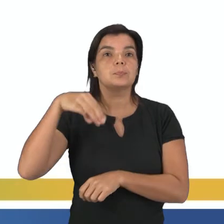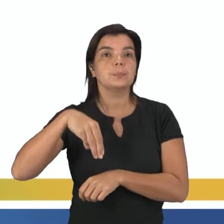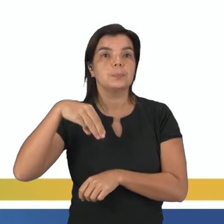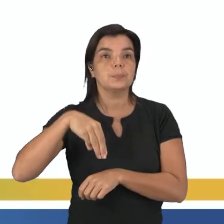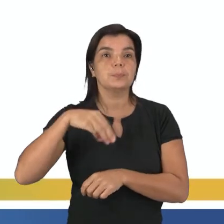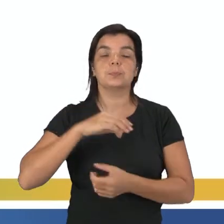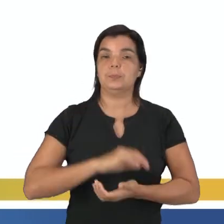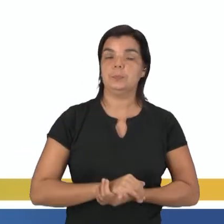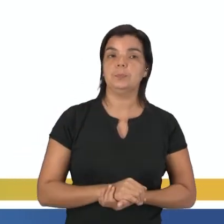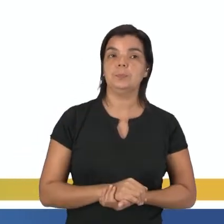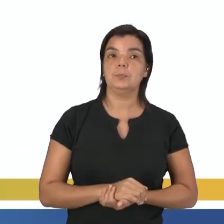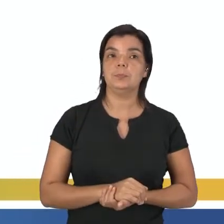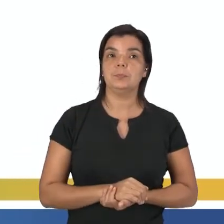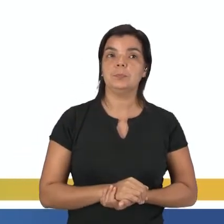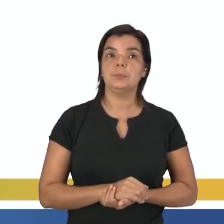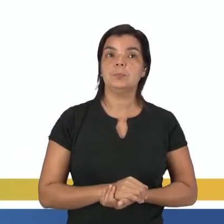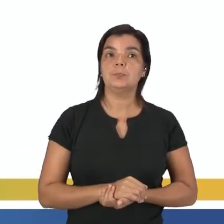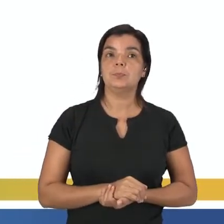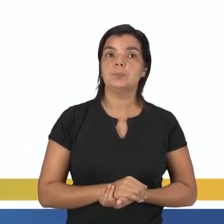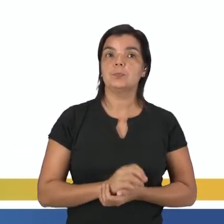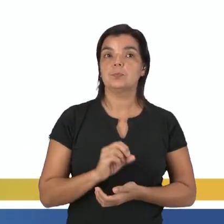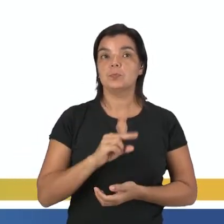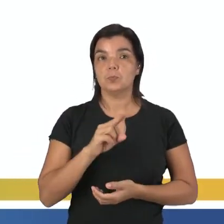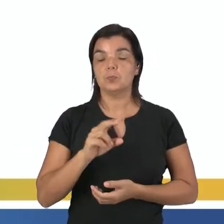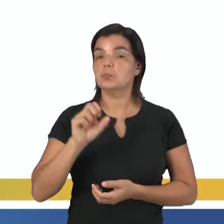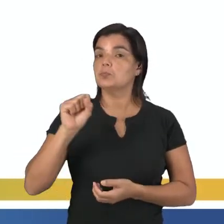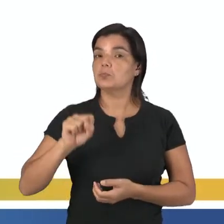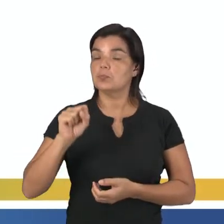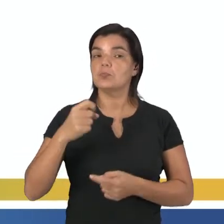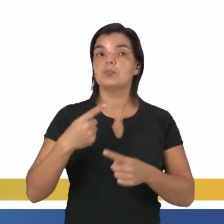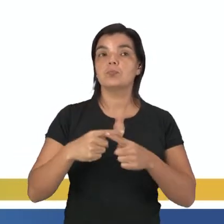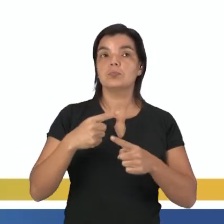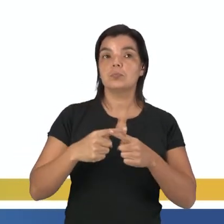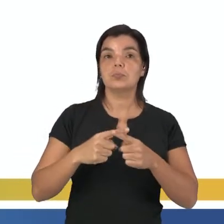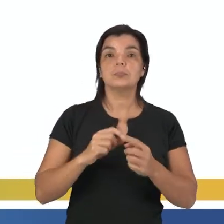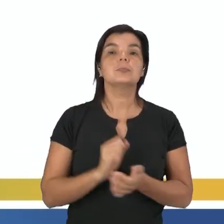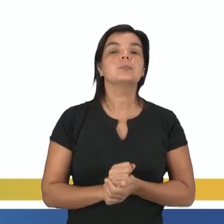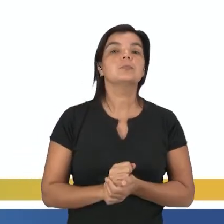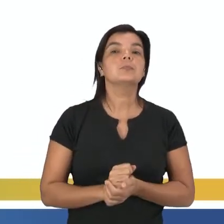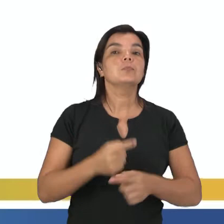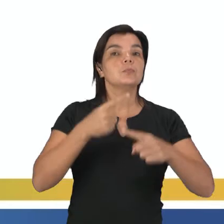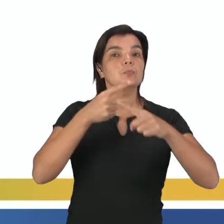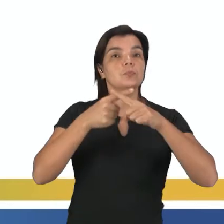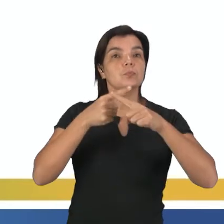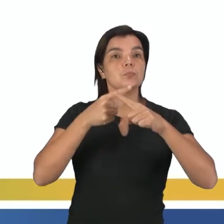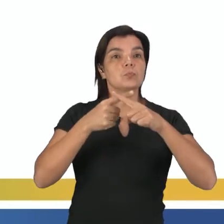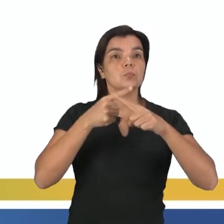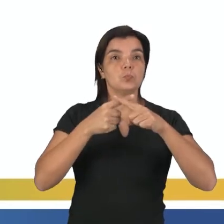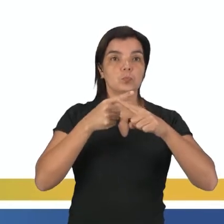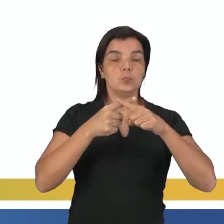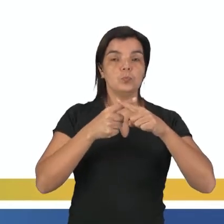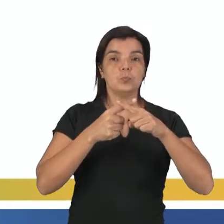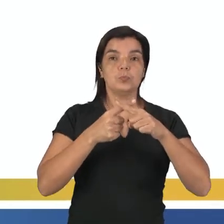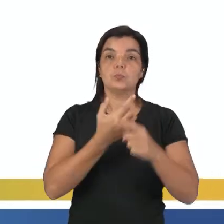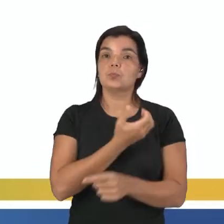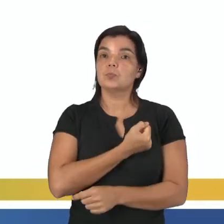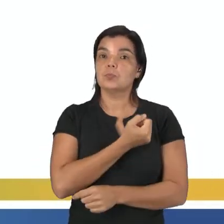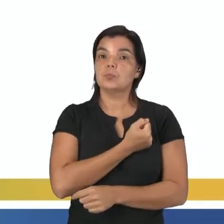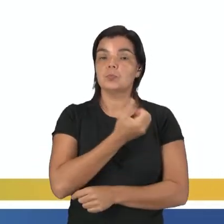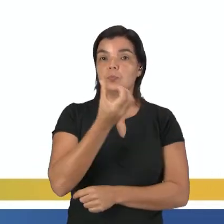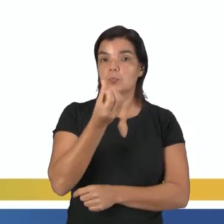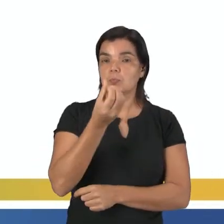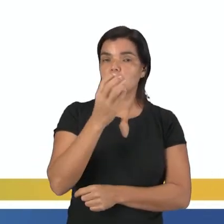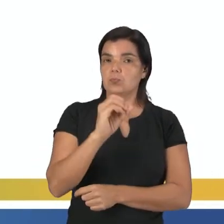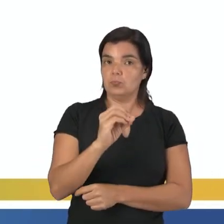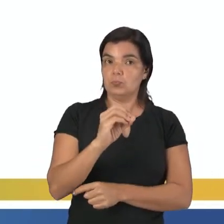ou seja, de hora para minuto ou para segundo, a gente vai trabalhar com a multiplicação com o número 60.